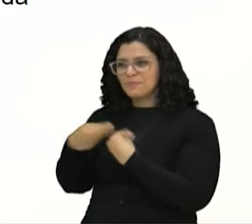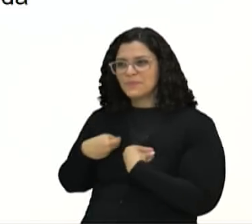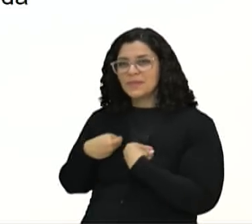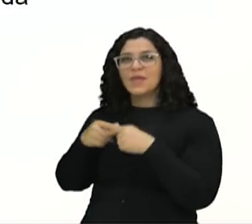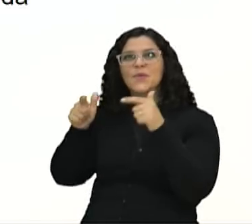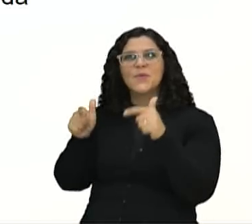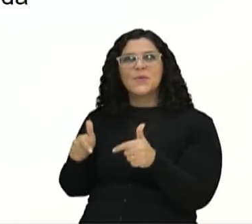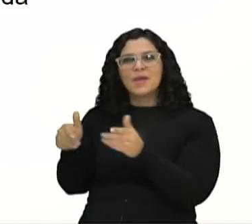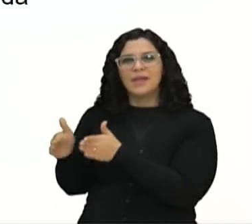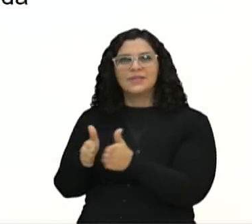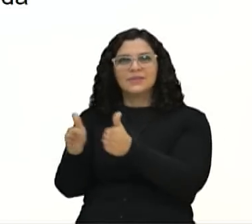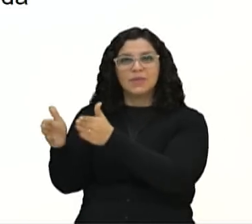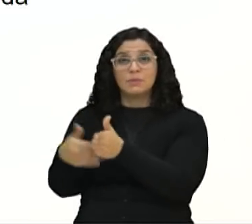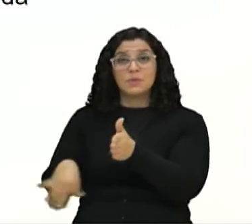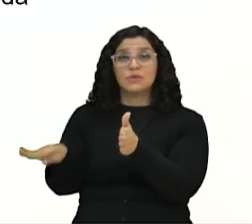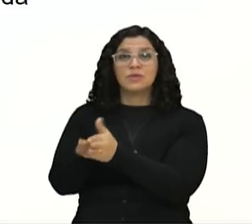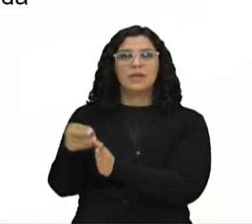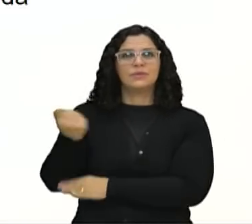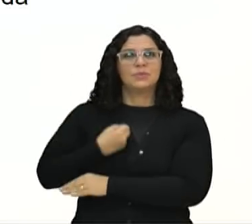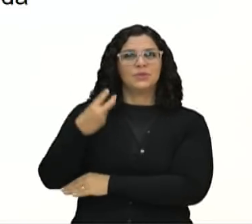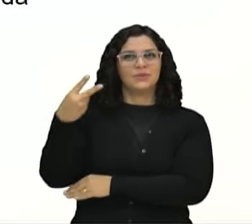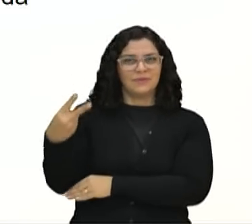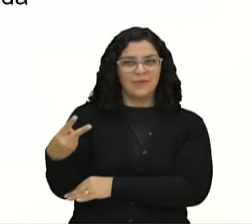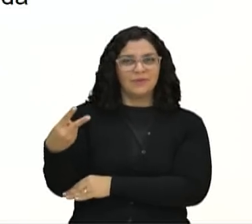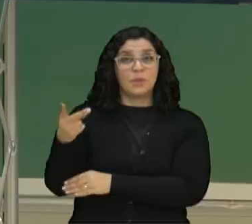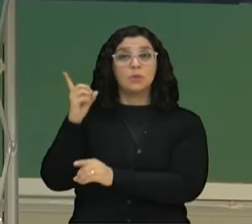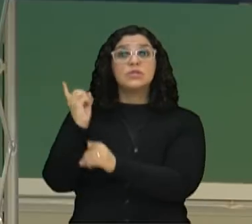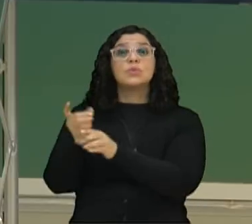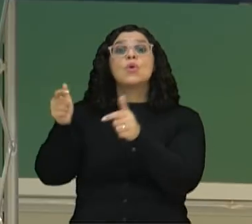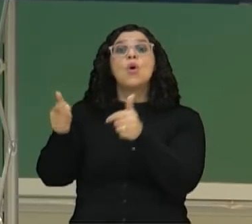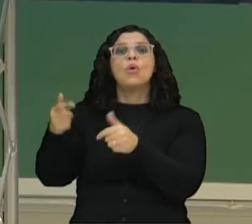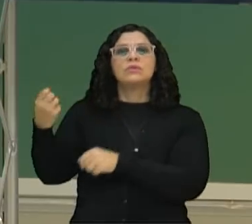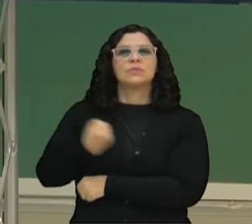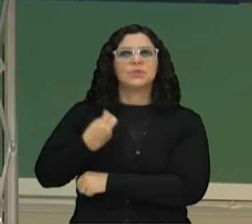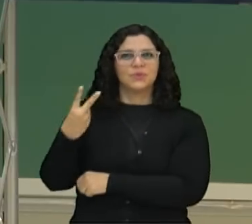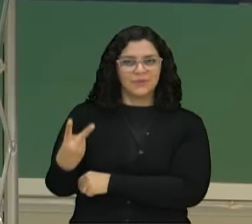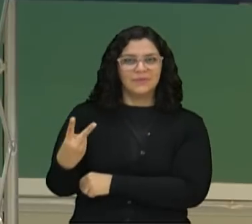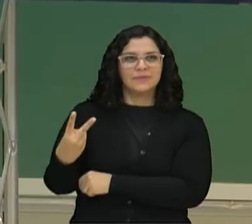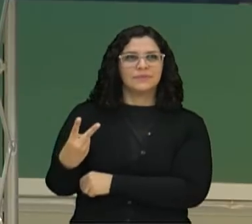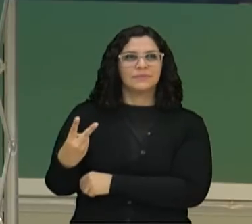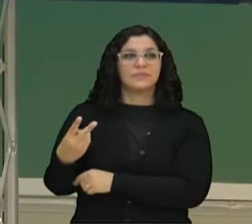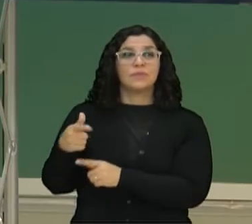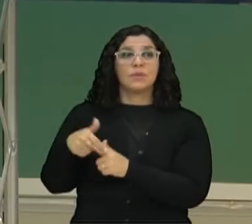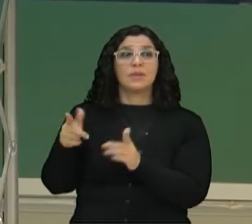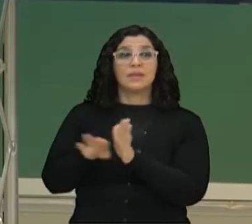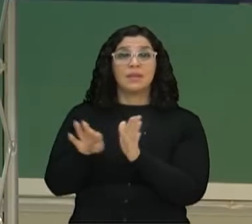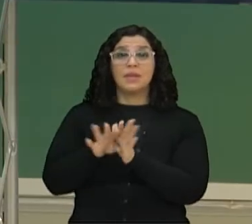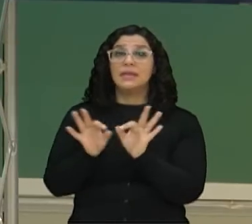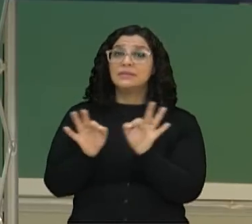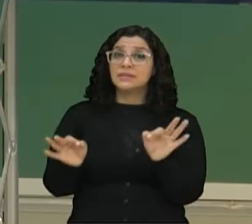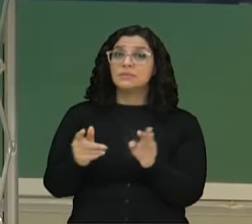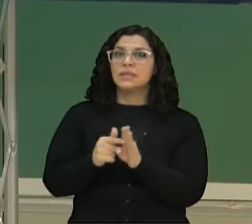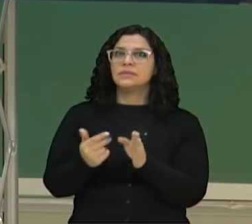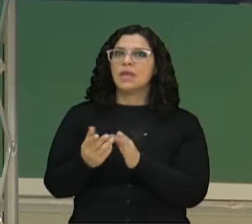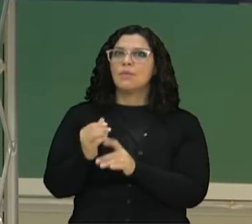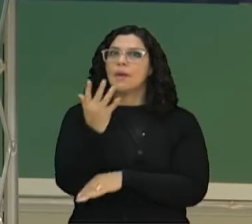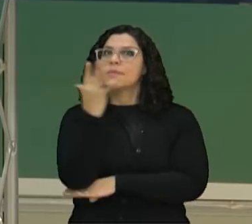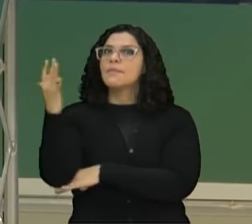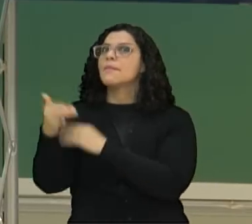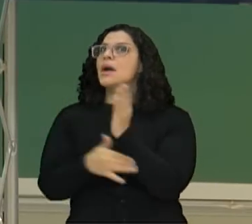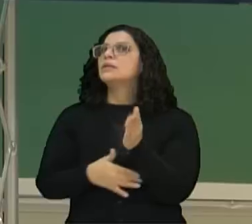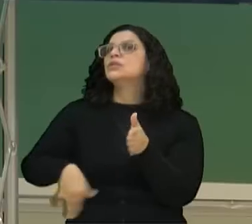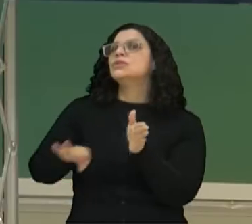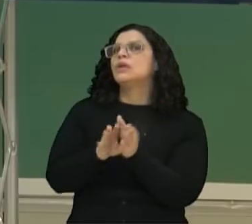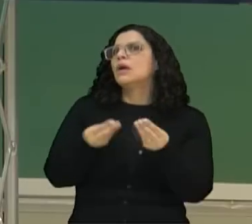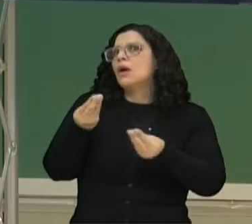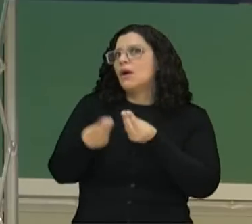alguma forma para ele chegar no posto de controle 2, para ele descobrir onde é que está o 2, né? Porque esse aqui é simples, mas se fosse uma mata, como que ele ia